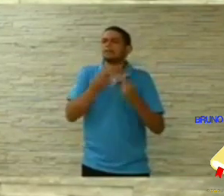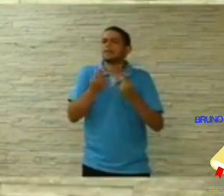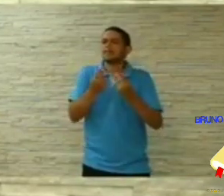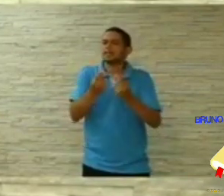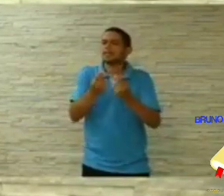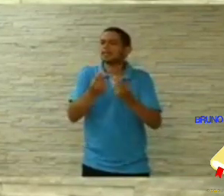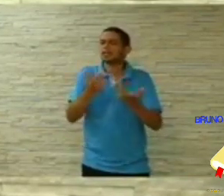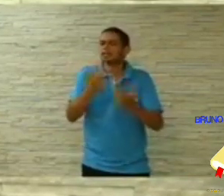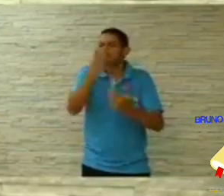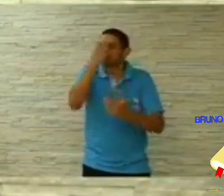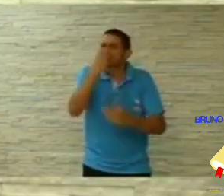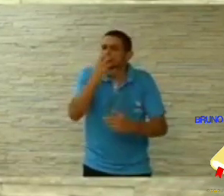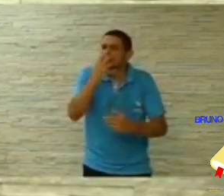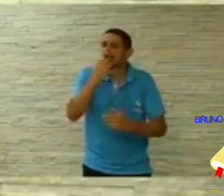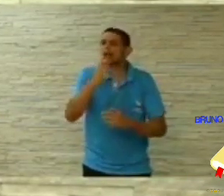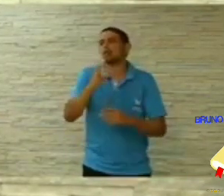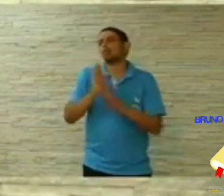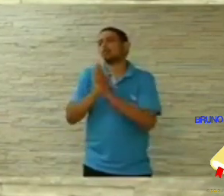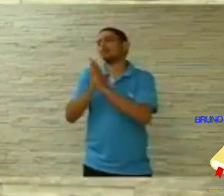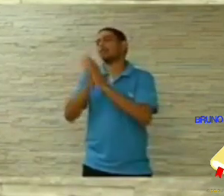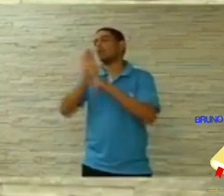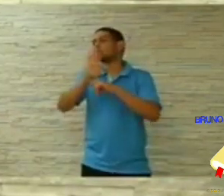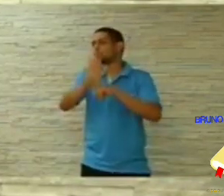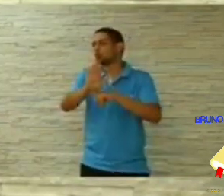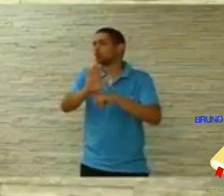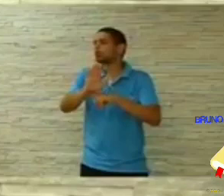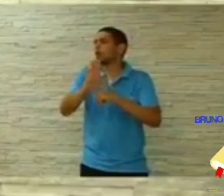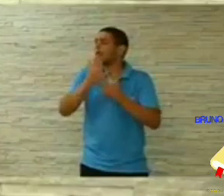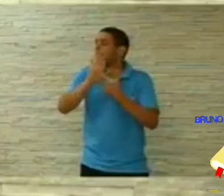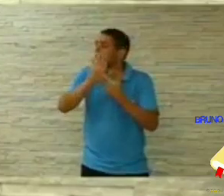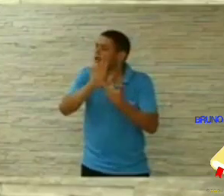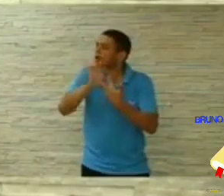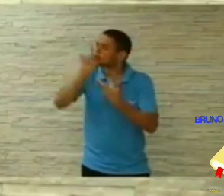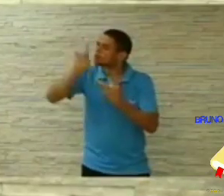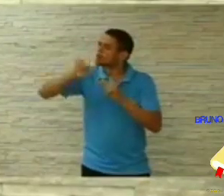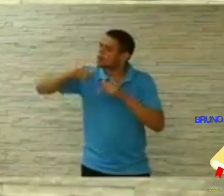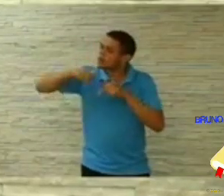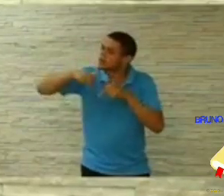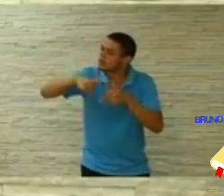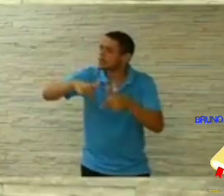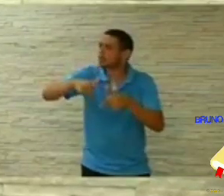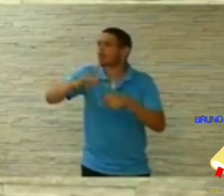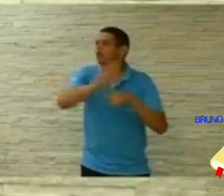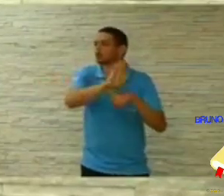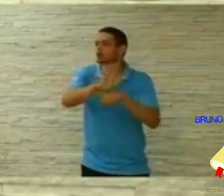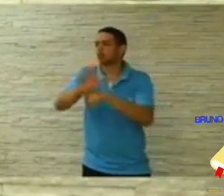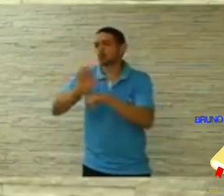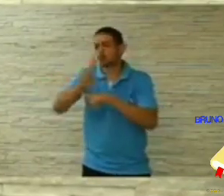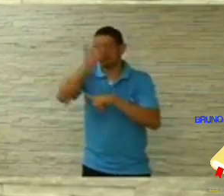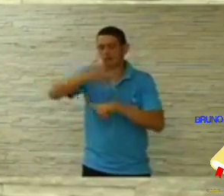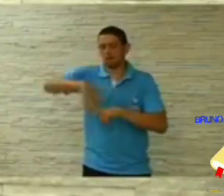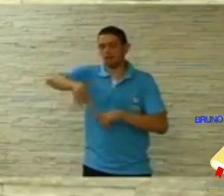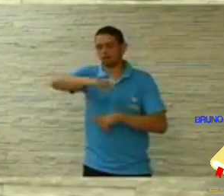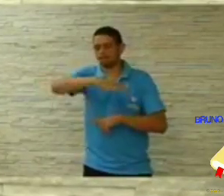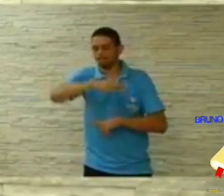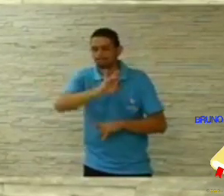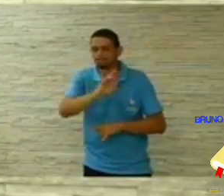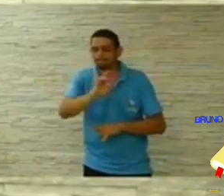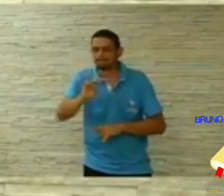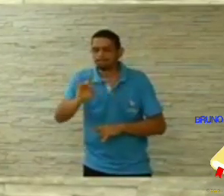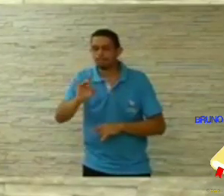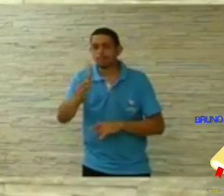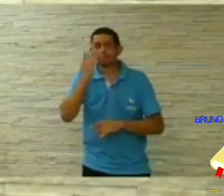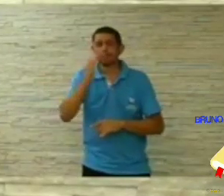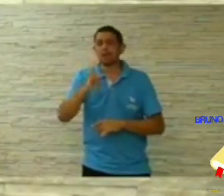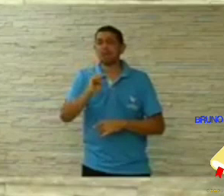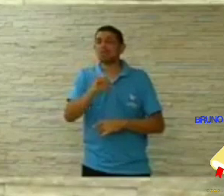ó Deus, em nome de Jesus. Mostra para eles que o Senhor está agindo em nosso favor. Talvez alguém esteja com um grande problema,